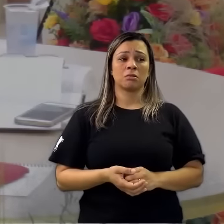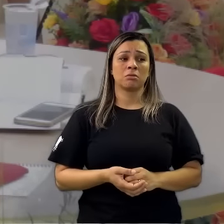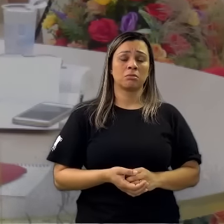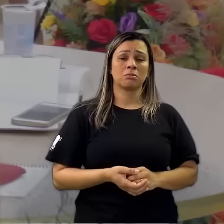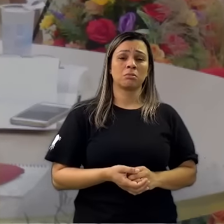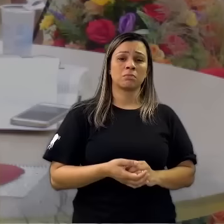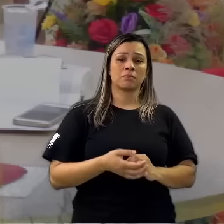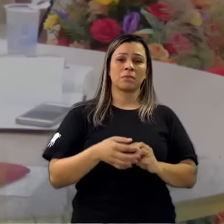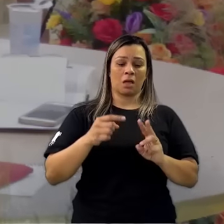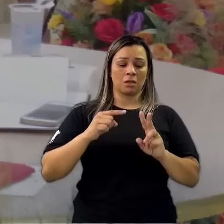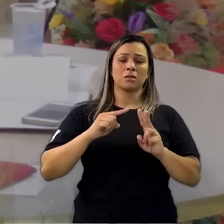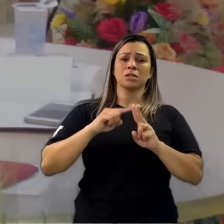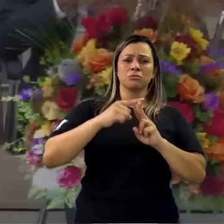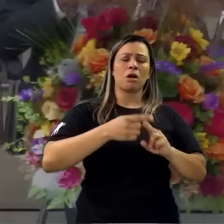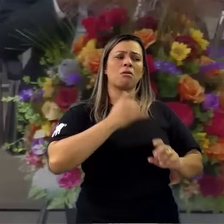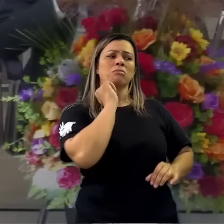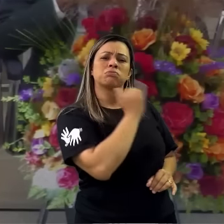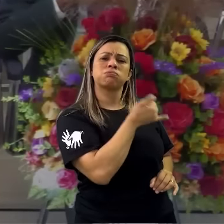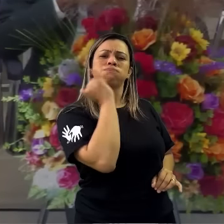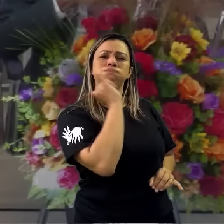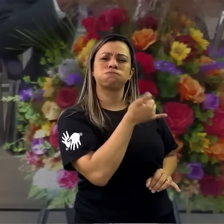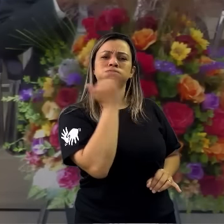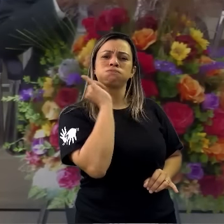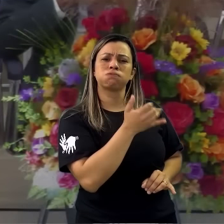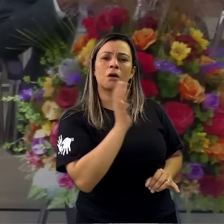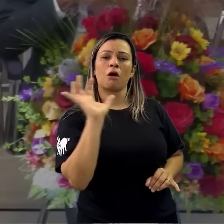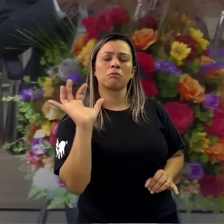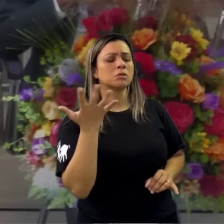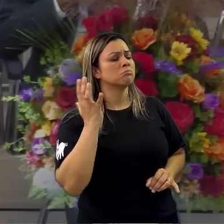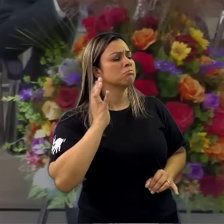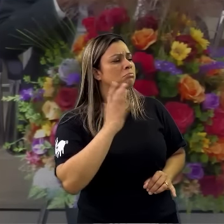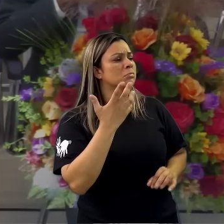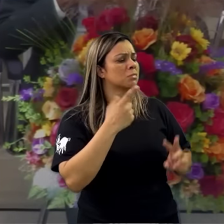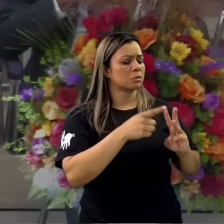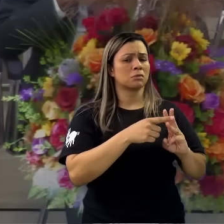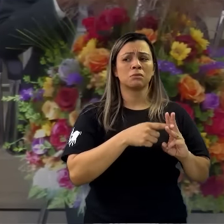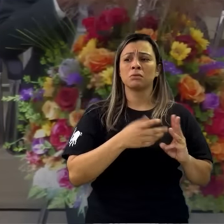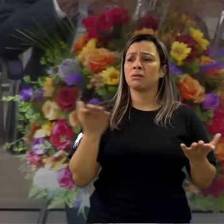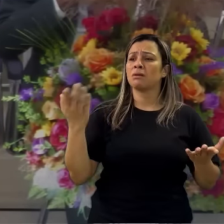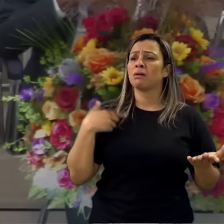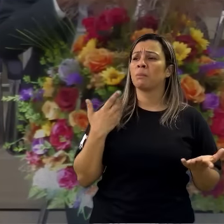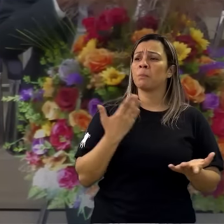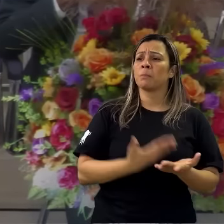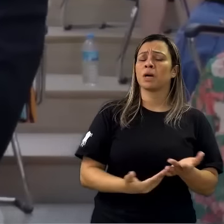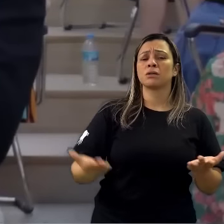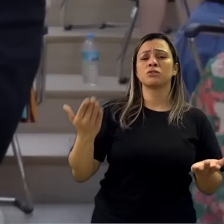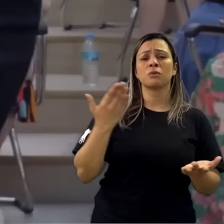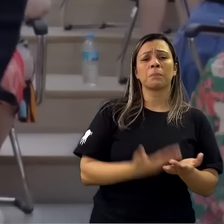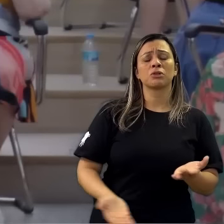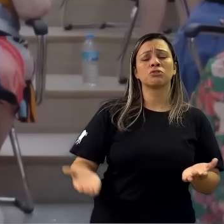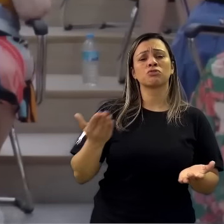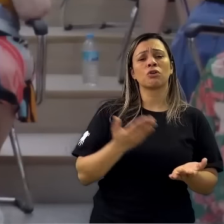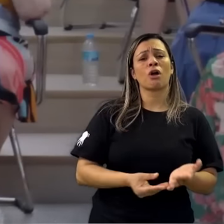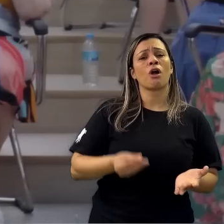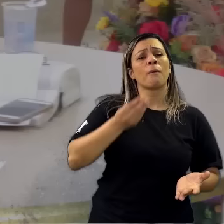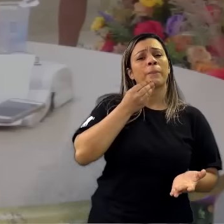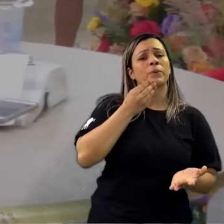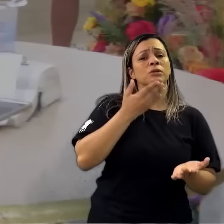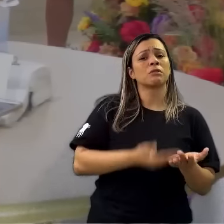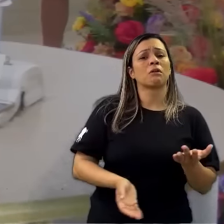mais perdido que vi quando eles reúnem para a segunda viagem missionária Paulo diz vamos Barnabé vamos João Marcos e eu tô dentro Paulo disse comigo